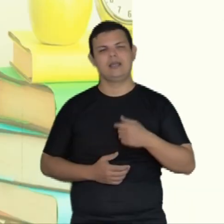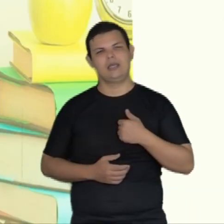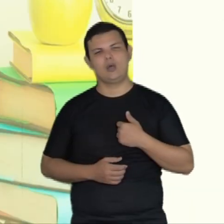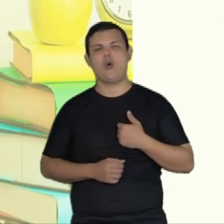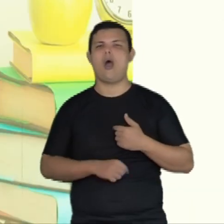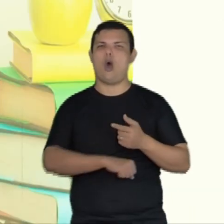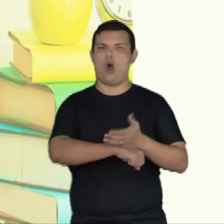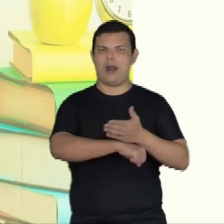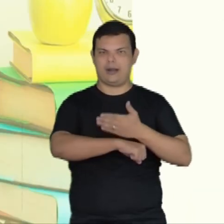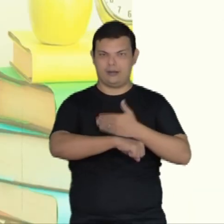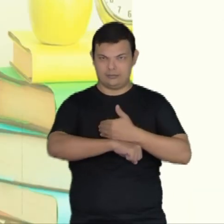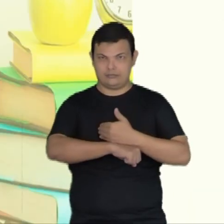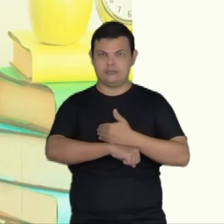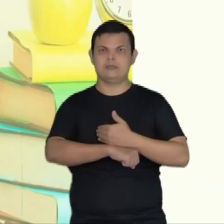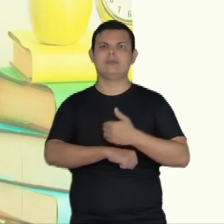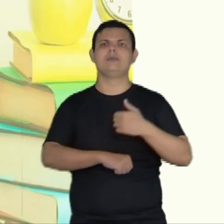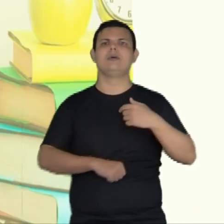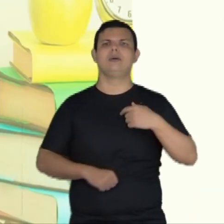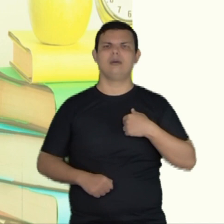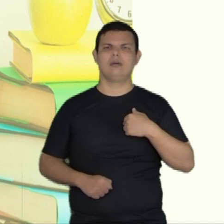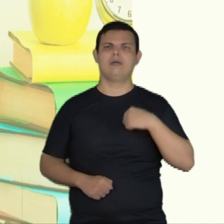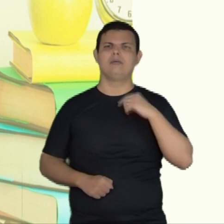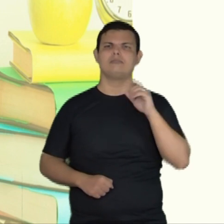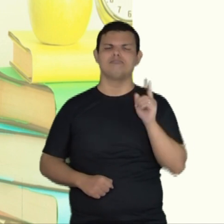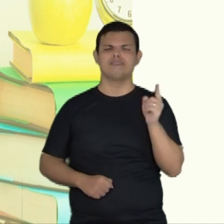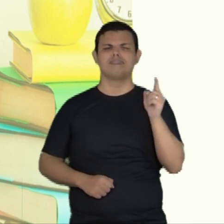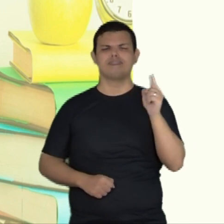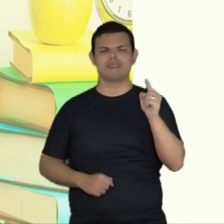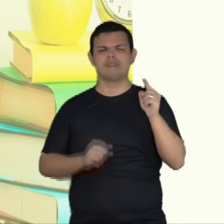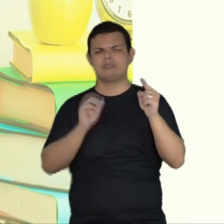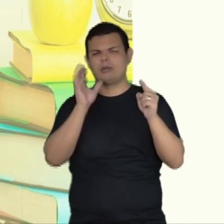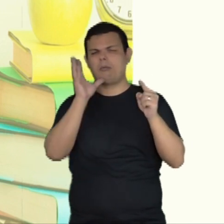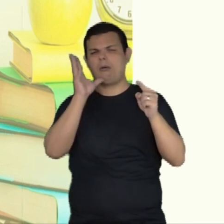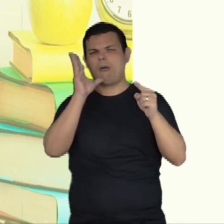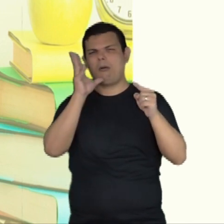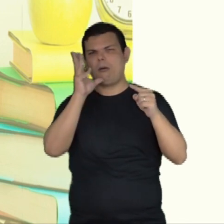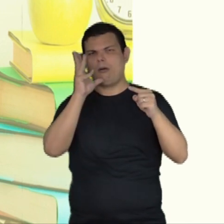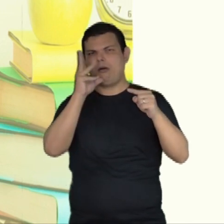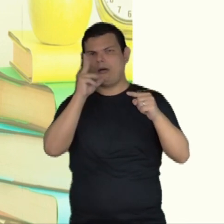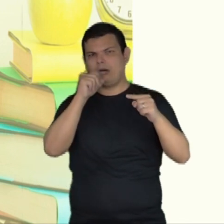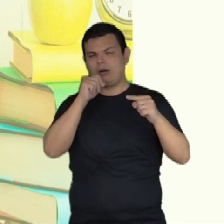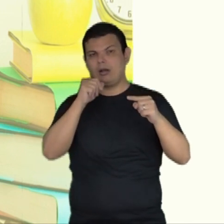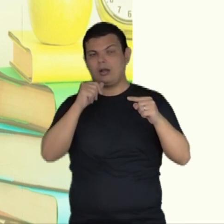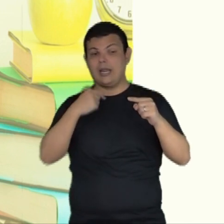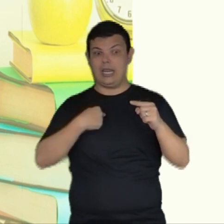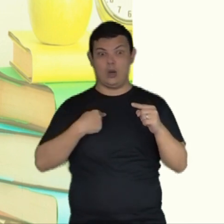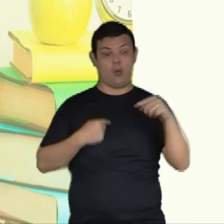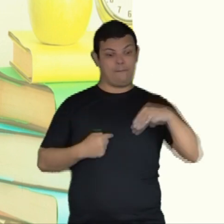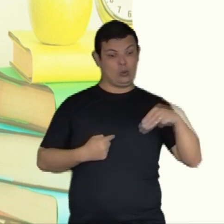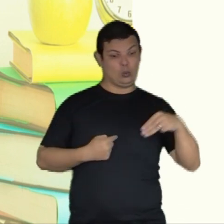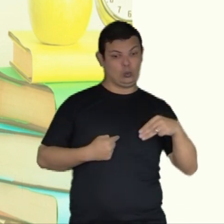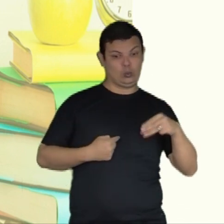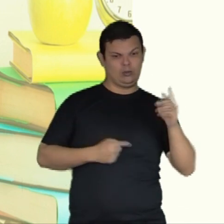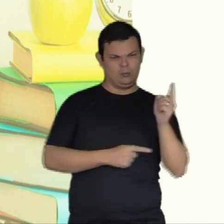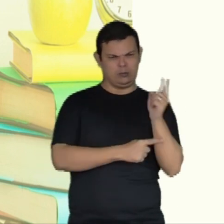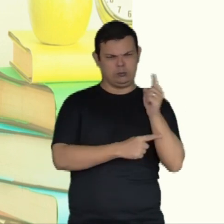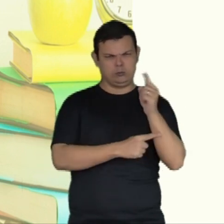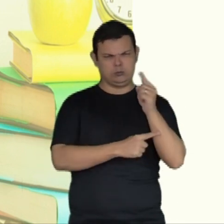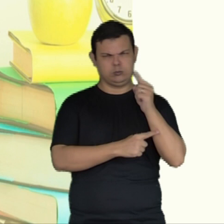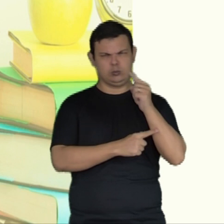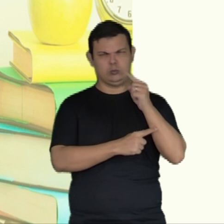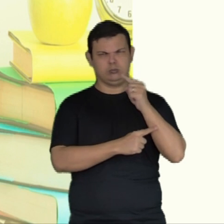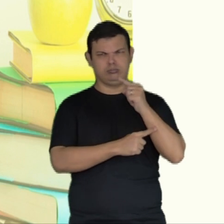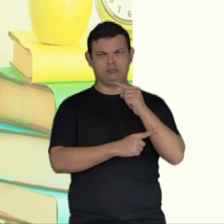a hora, mover até que me movo, mas demora. Eu, um minuto, estou no